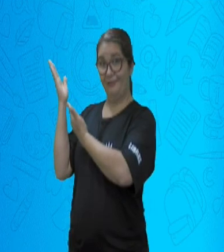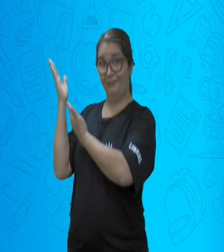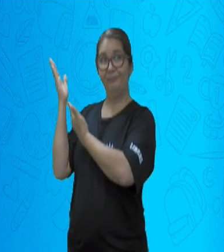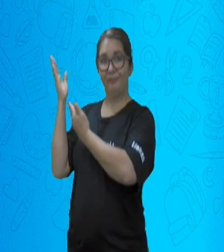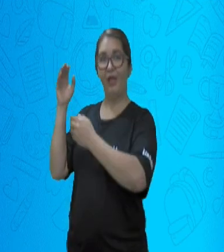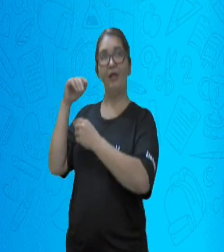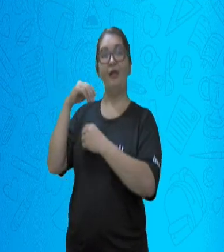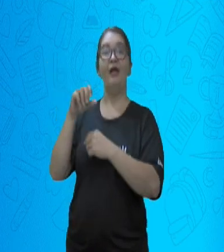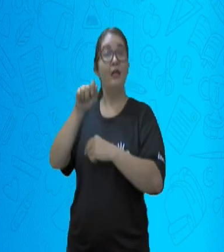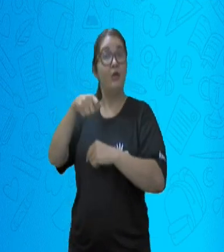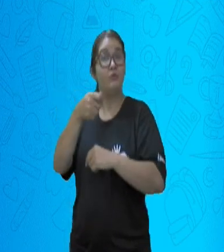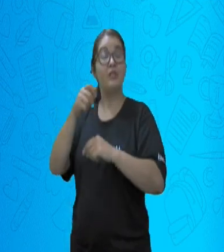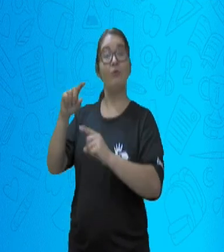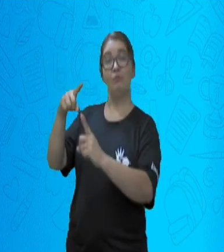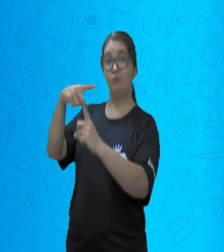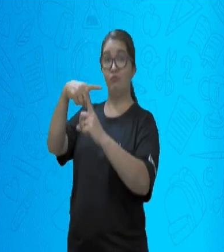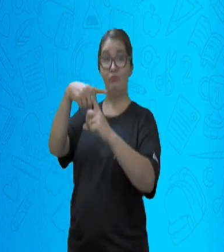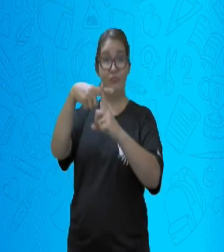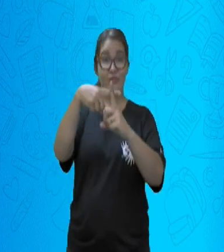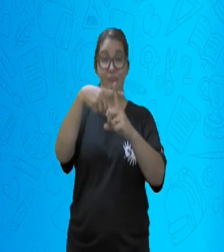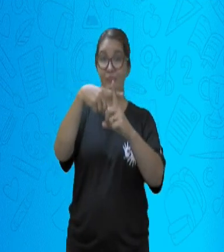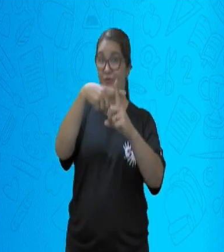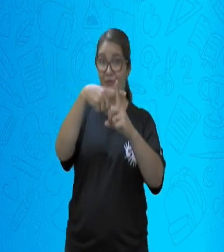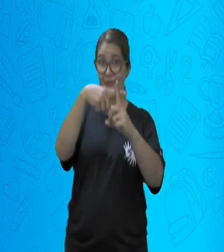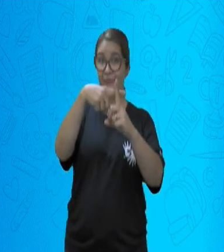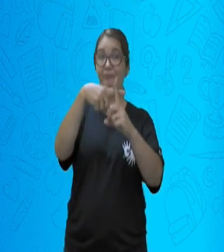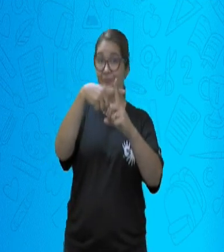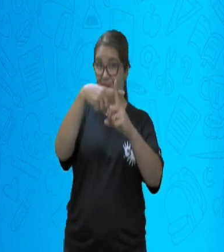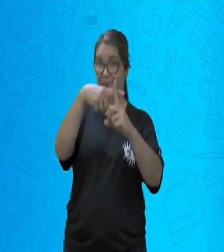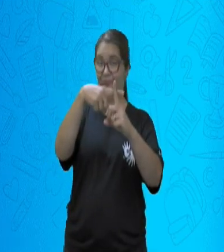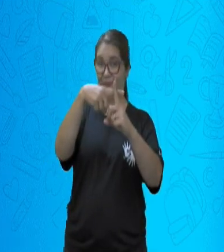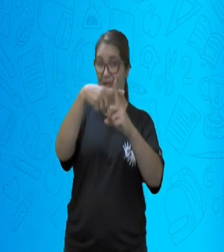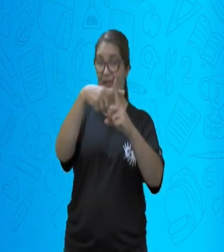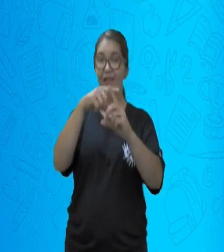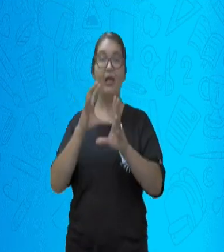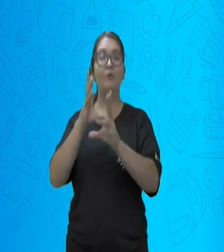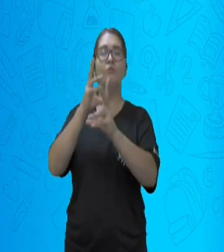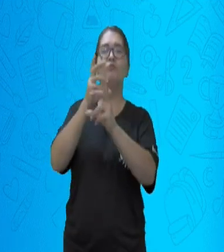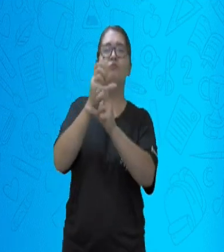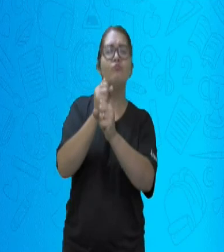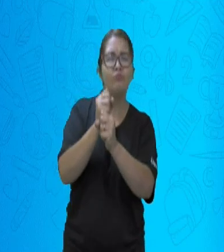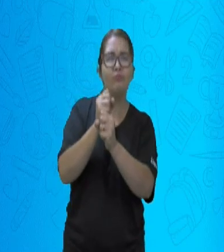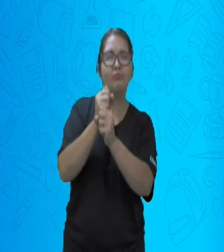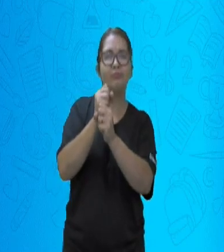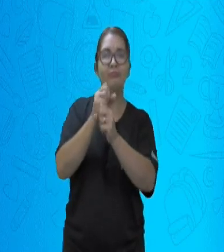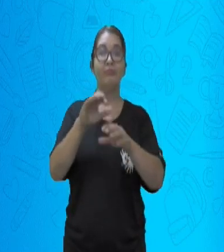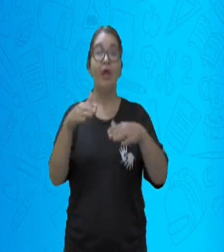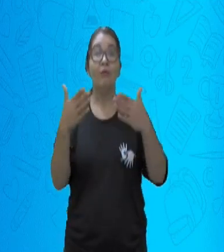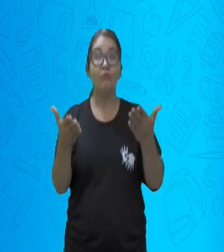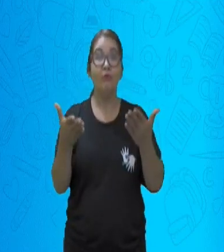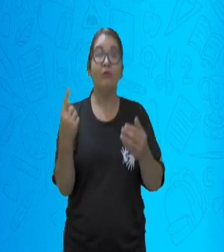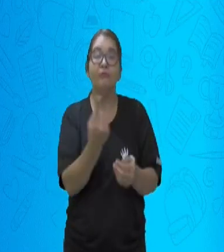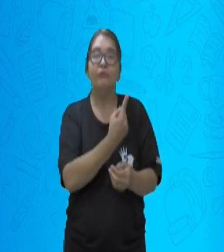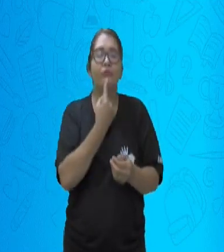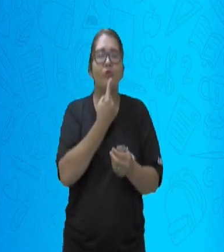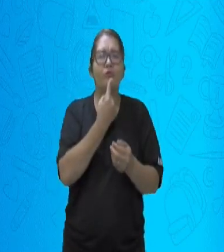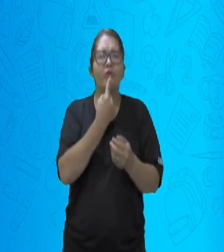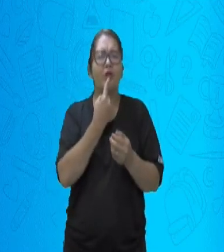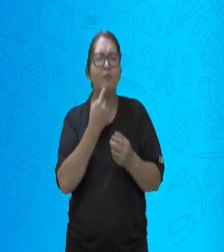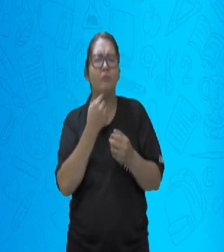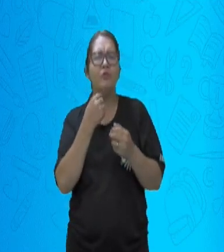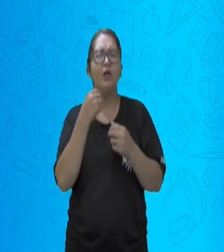o sinal, e ele também é chamado de sinal de mais. Agora, a gente vai falar sobre o símbolo